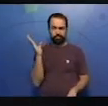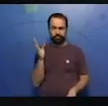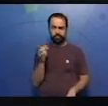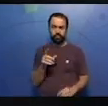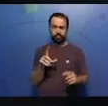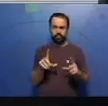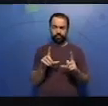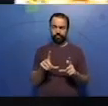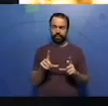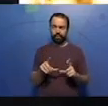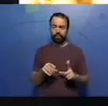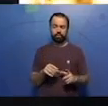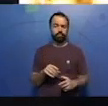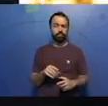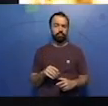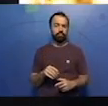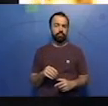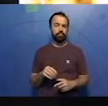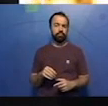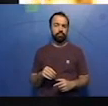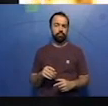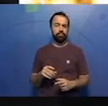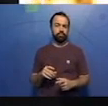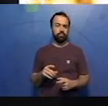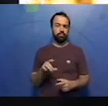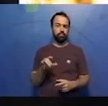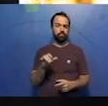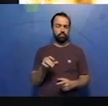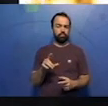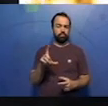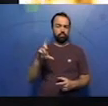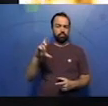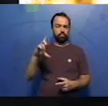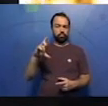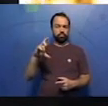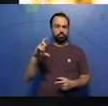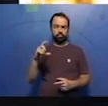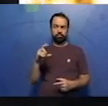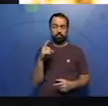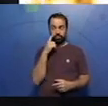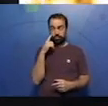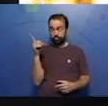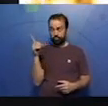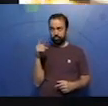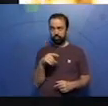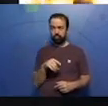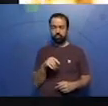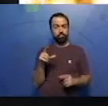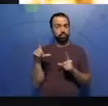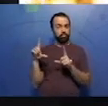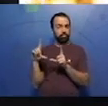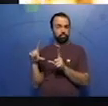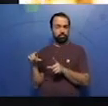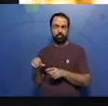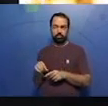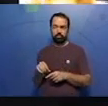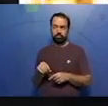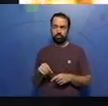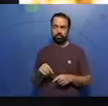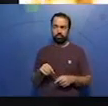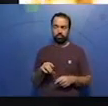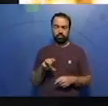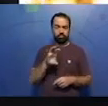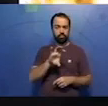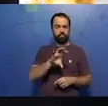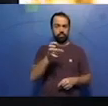Continuando na página 246. Olha, professora, eu já vi essa imagem, eu já vi esse